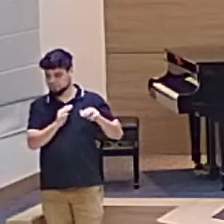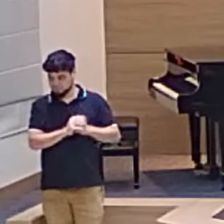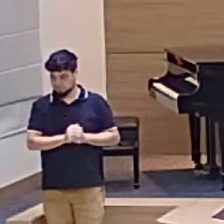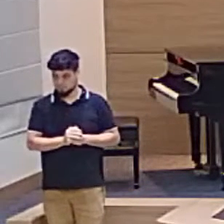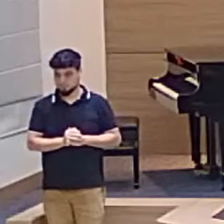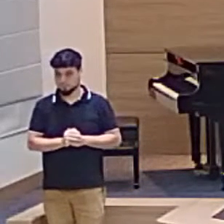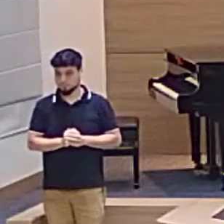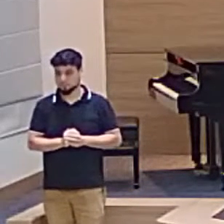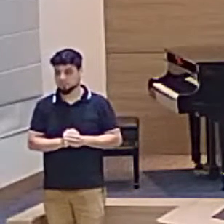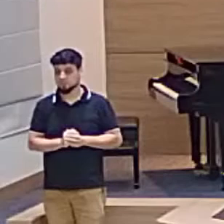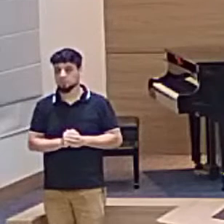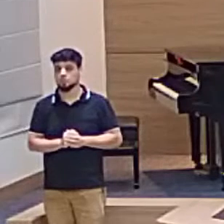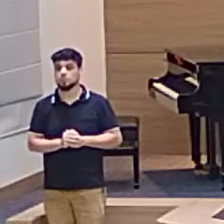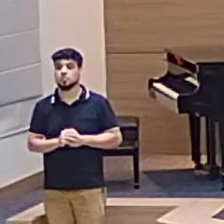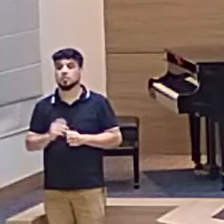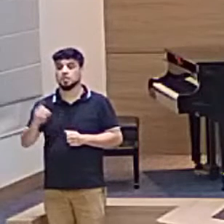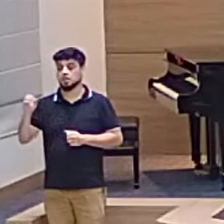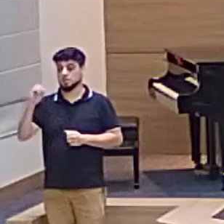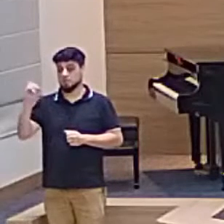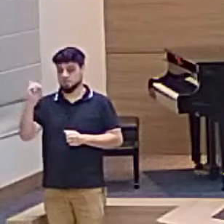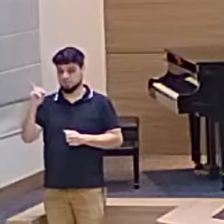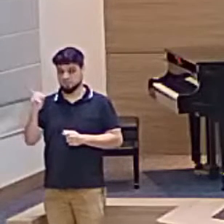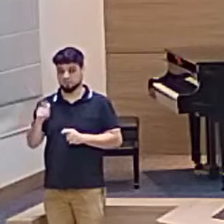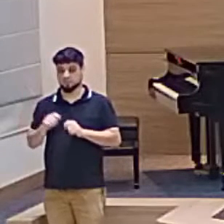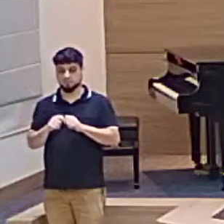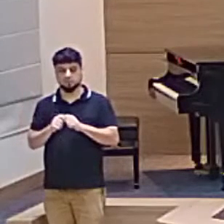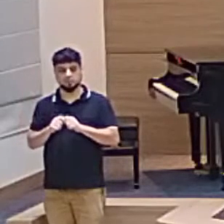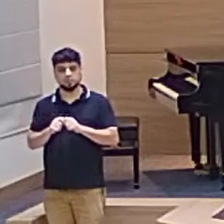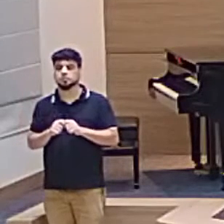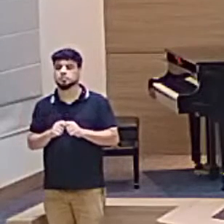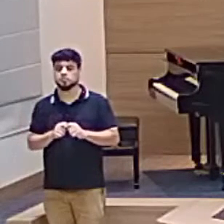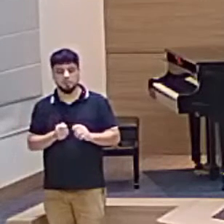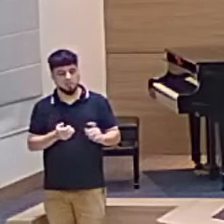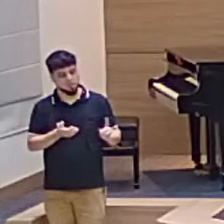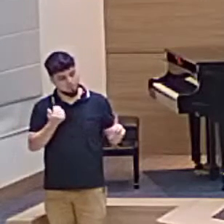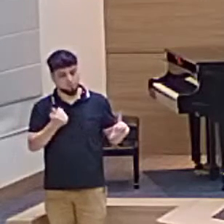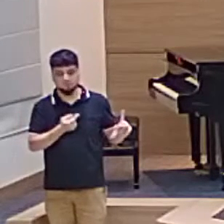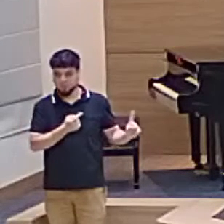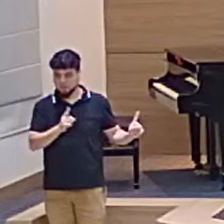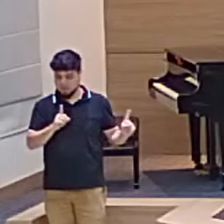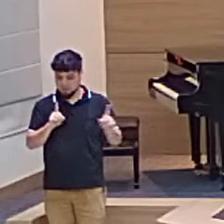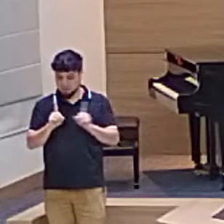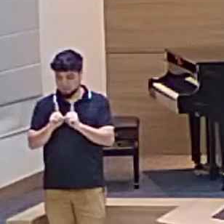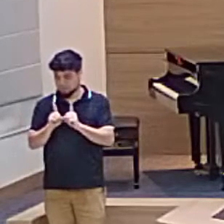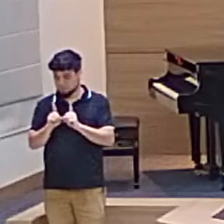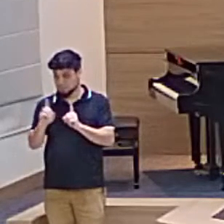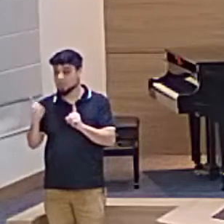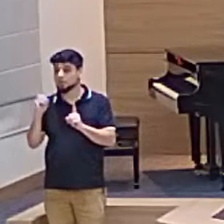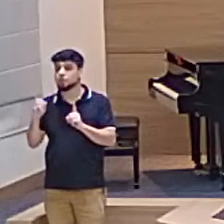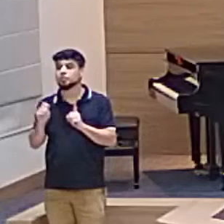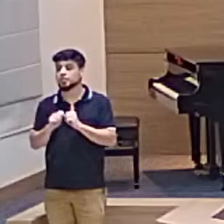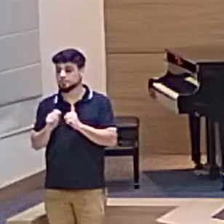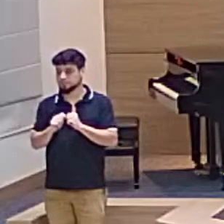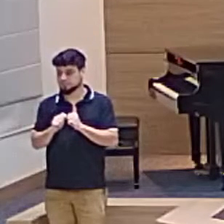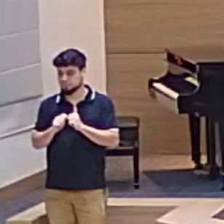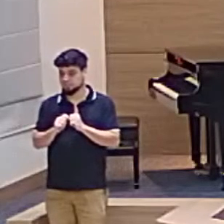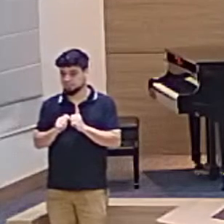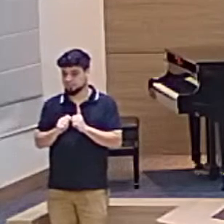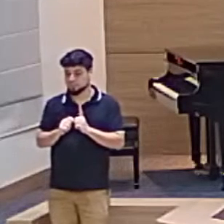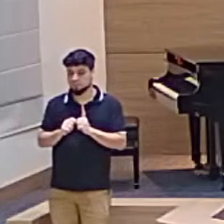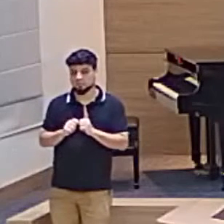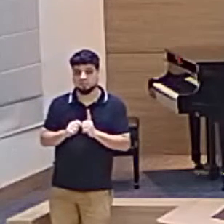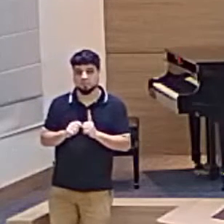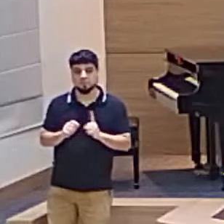Davi então dispara Absalão pode vir e a pessoa não vem sabe o que que Davi faz Davi deixa